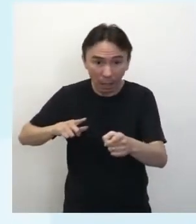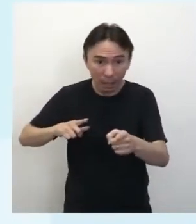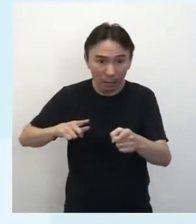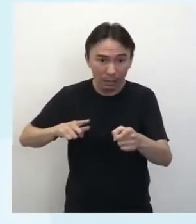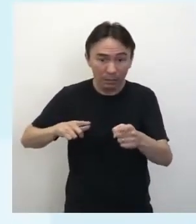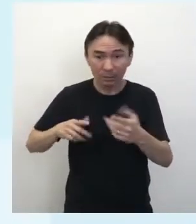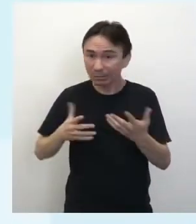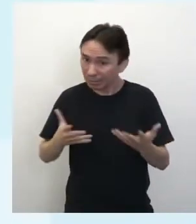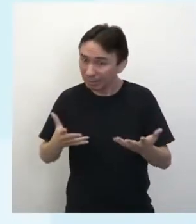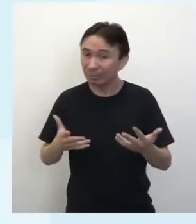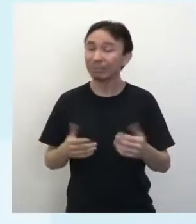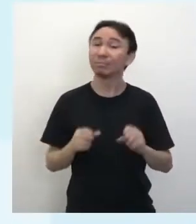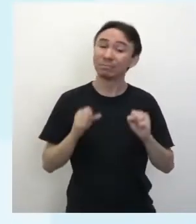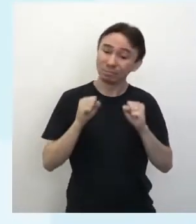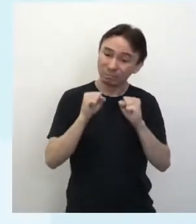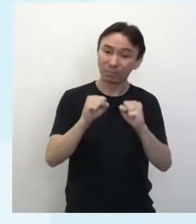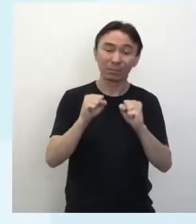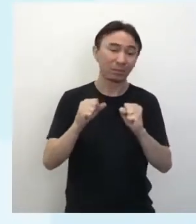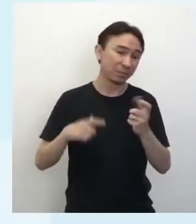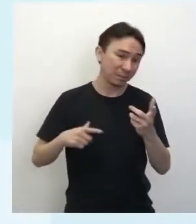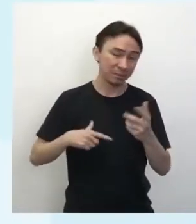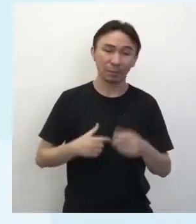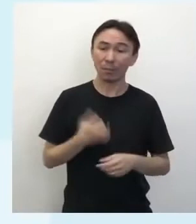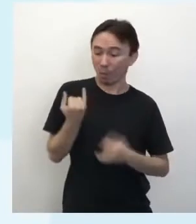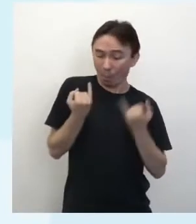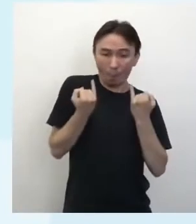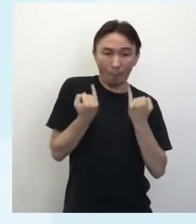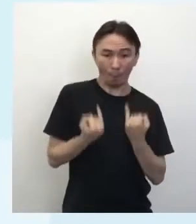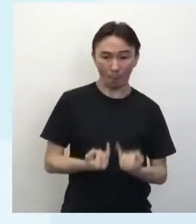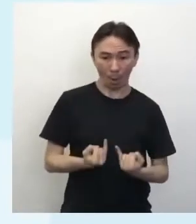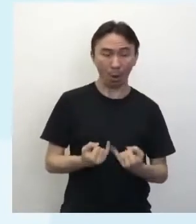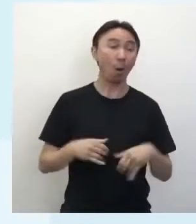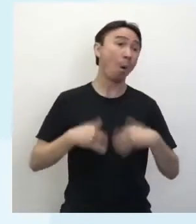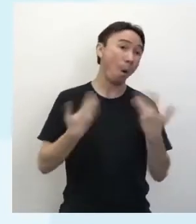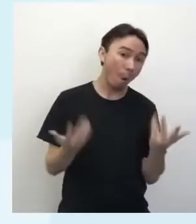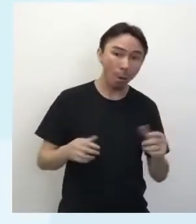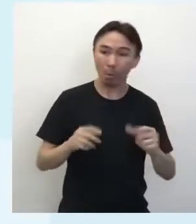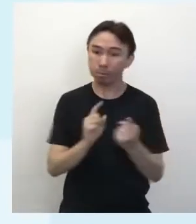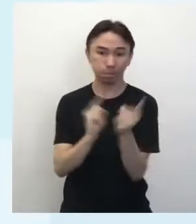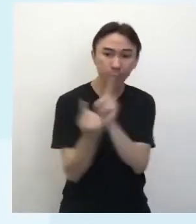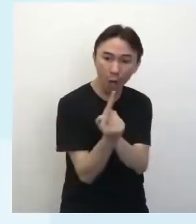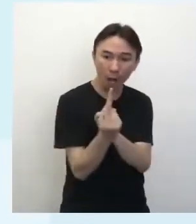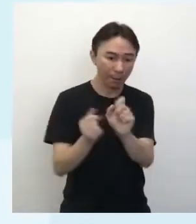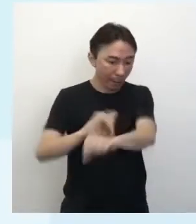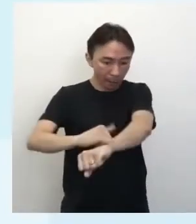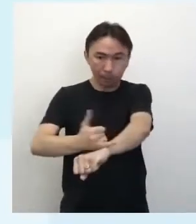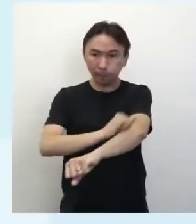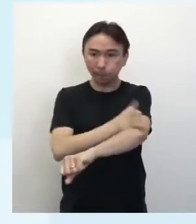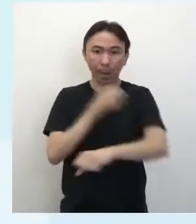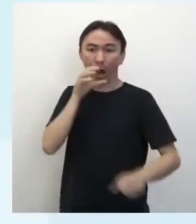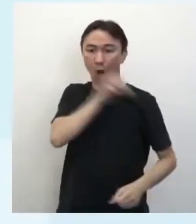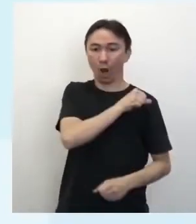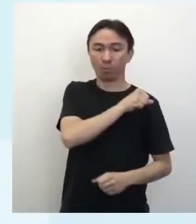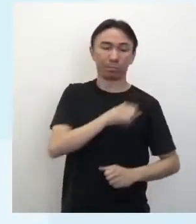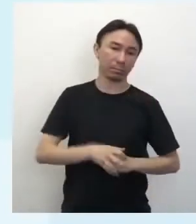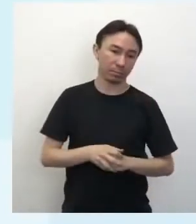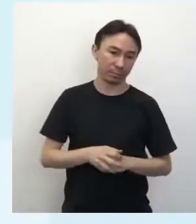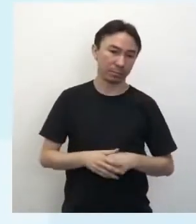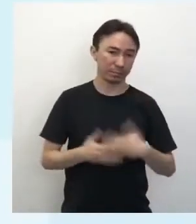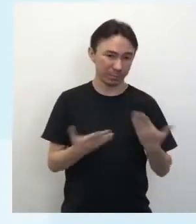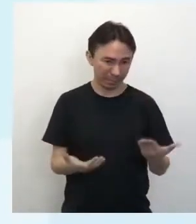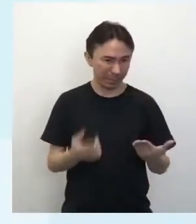na tireoide, ela pode, né, perder peso muito rapidamente ou ganhar peso muito rapidamente, tá bom? E aí vai depender se ela vai